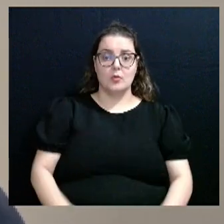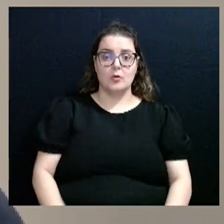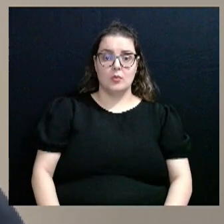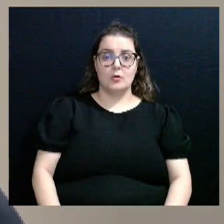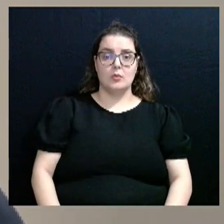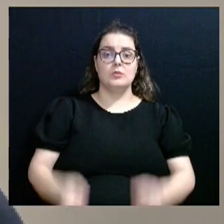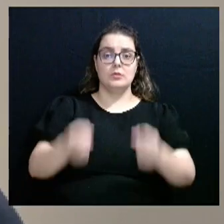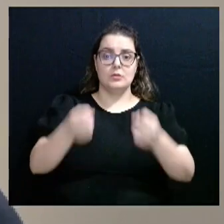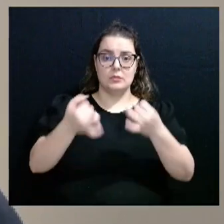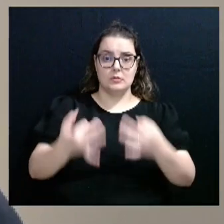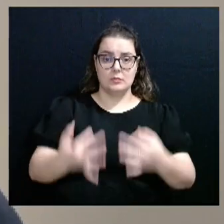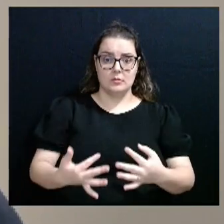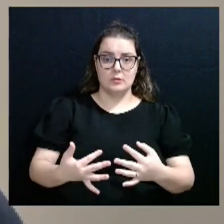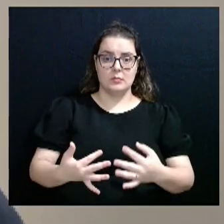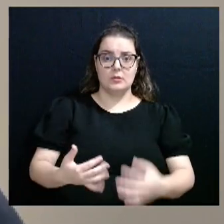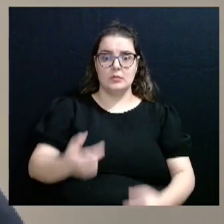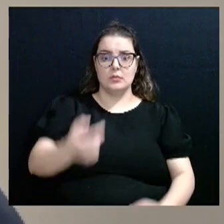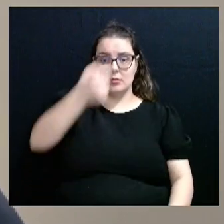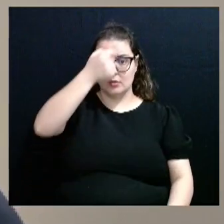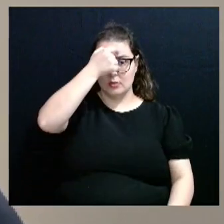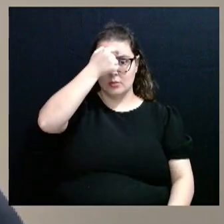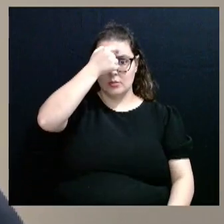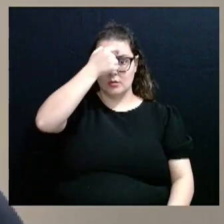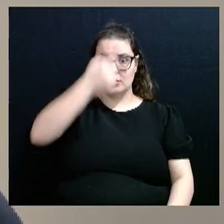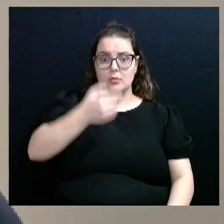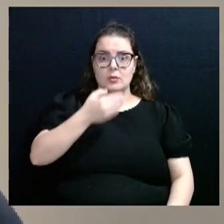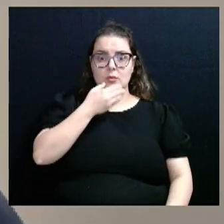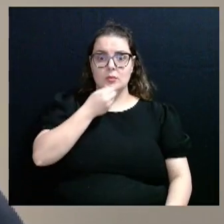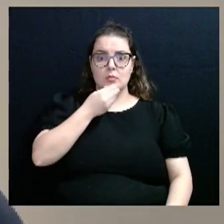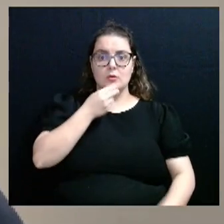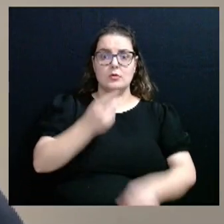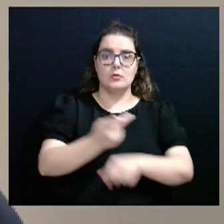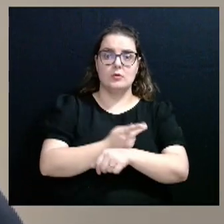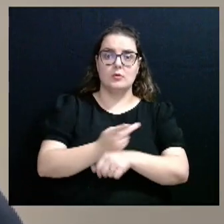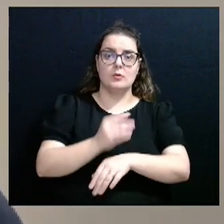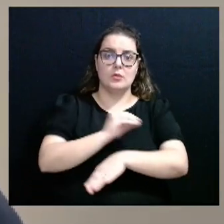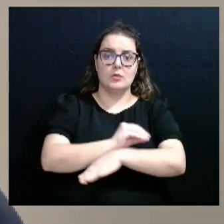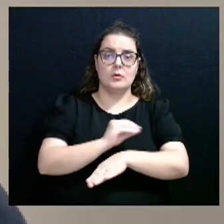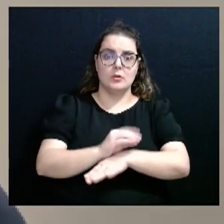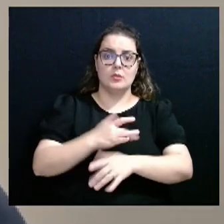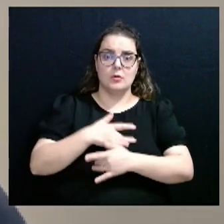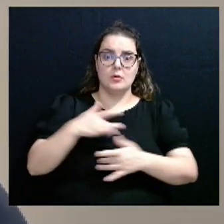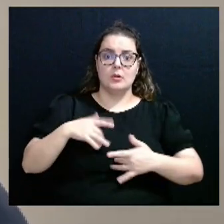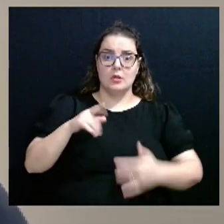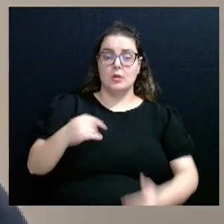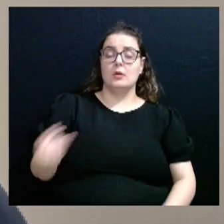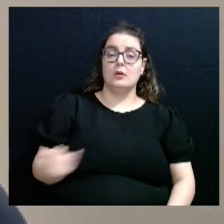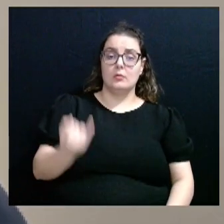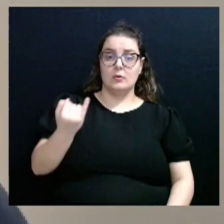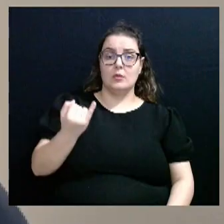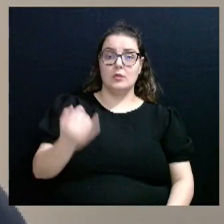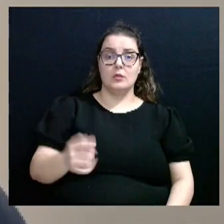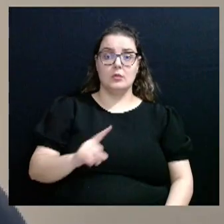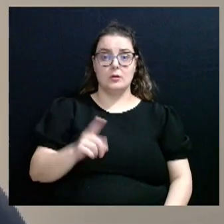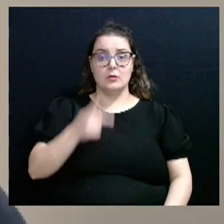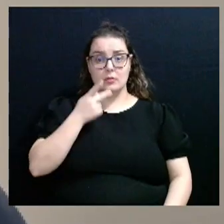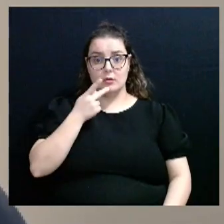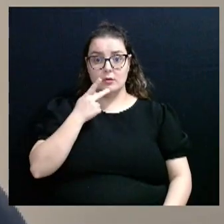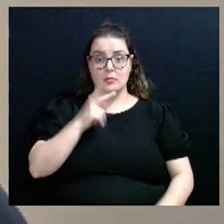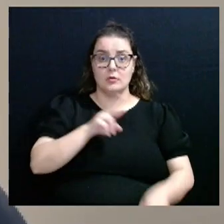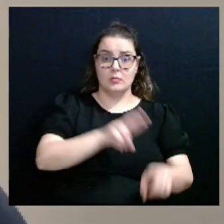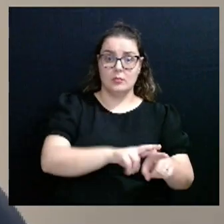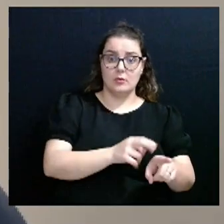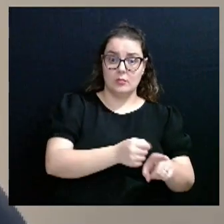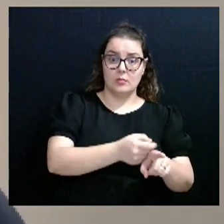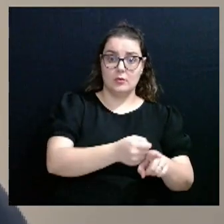e conscientizar os homens que buscar e cuidar da saúde é fundamental, né? Então, isso eu não estou nem falando de câncer de próstata, isso eu estou falando de